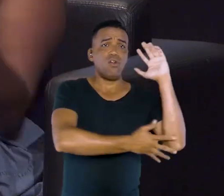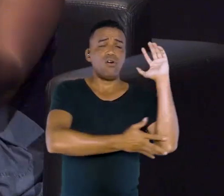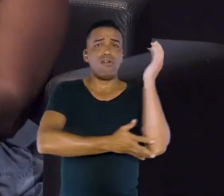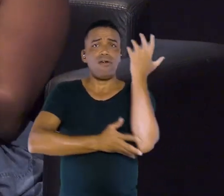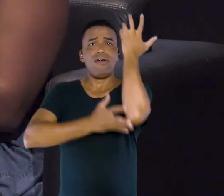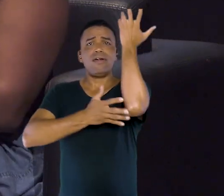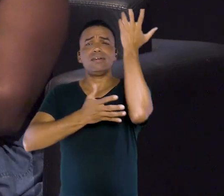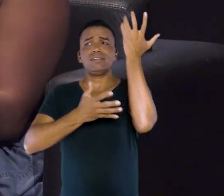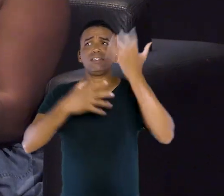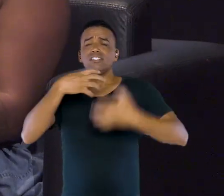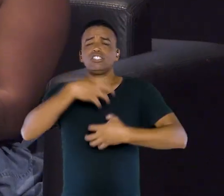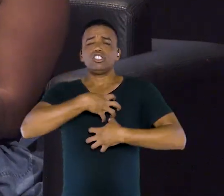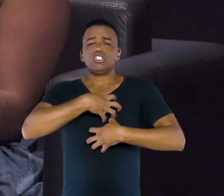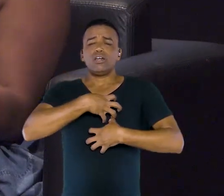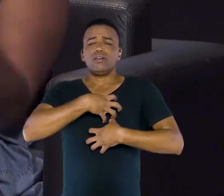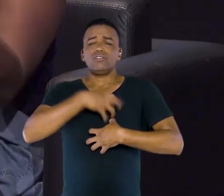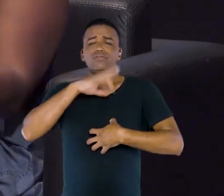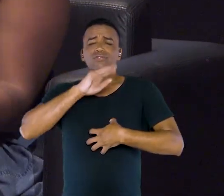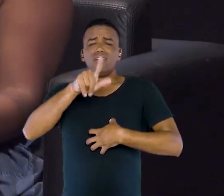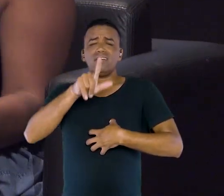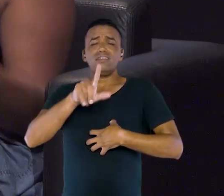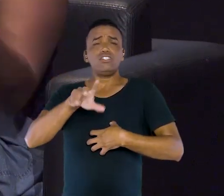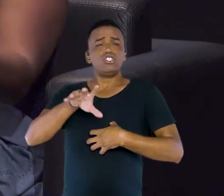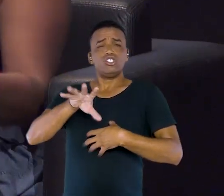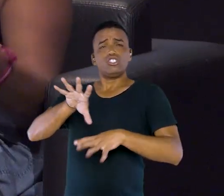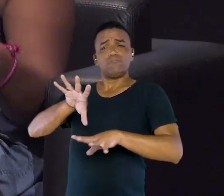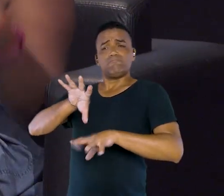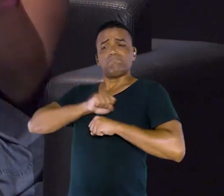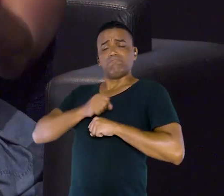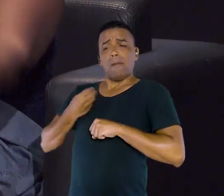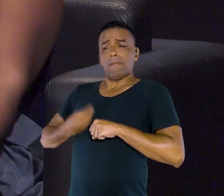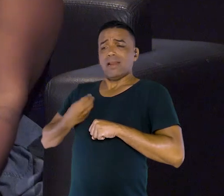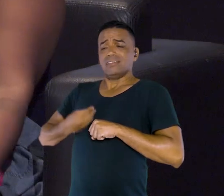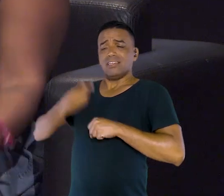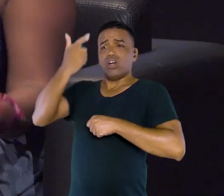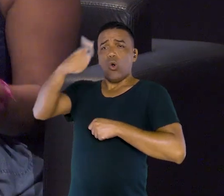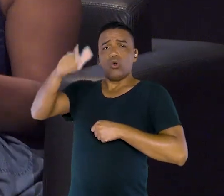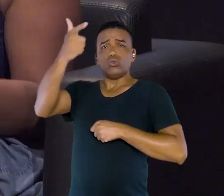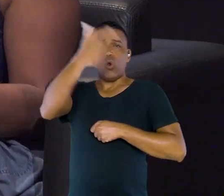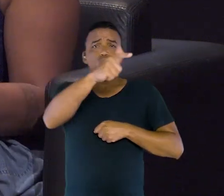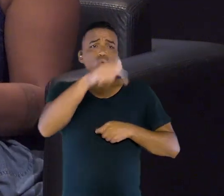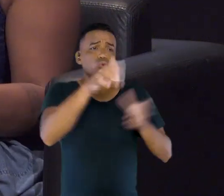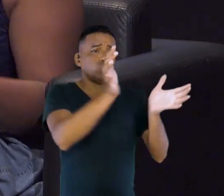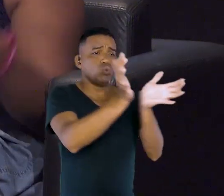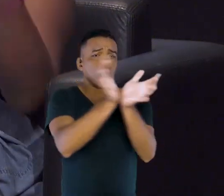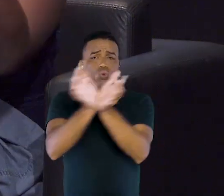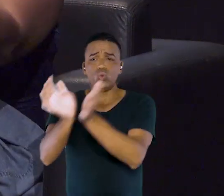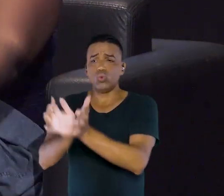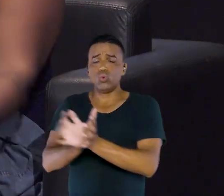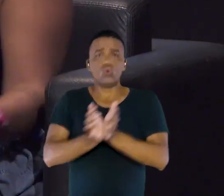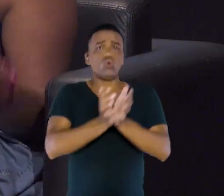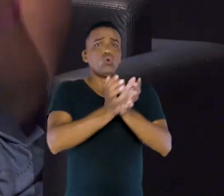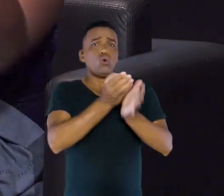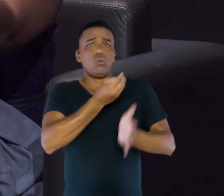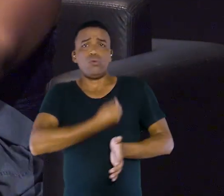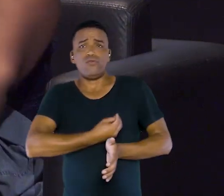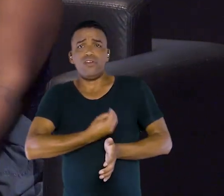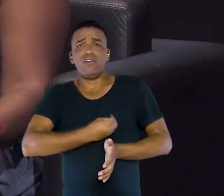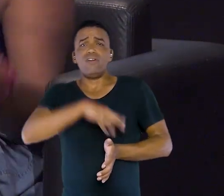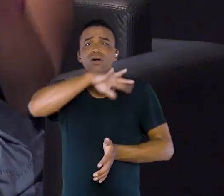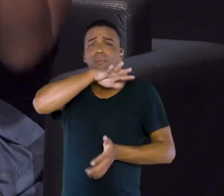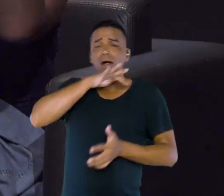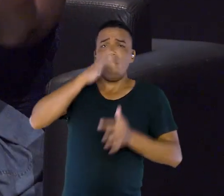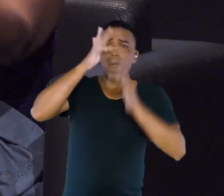com outros olhares. Eu sentia a presença de outros seres que ali moravam, que dependiam de mim para